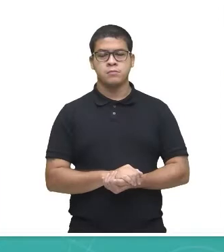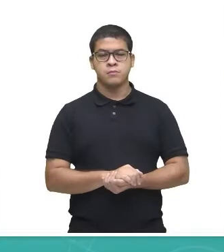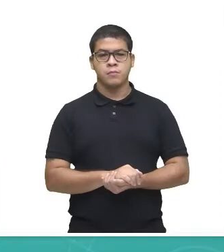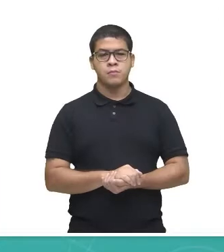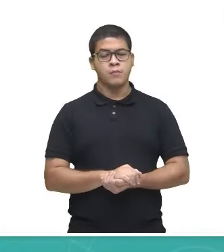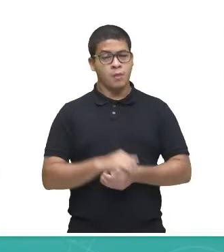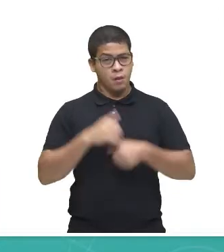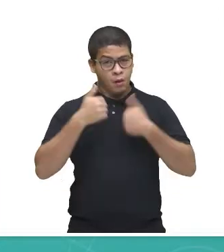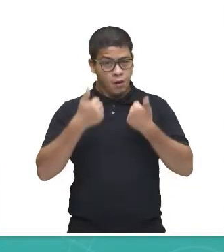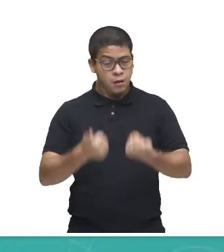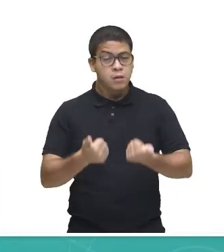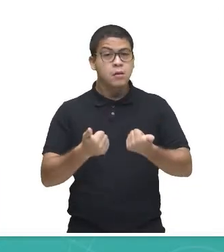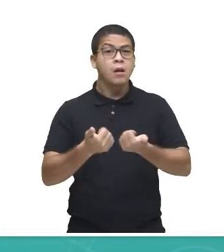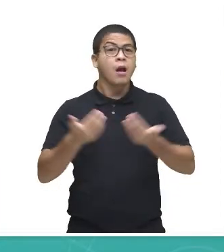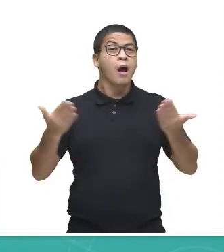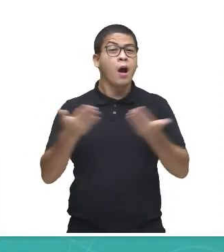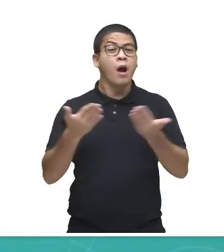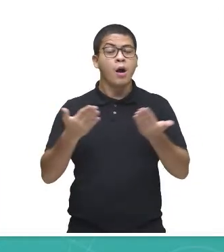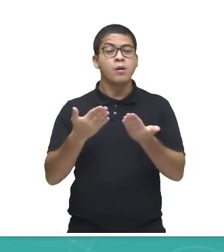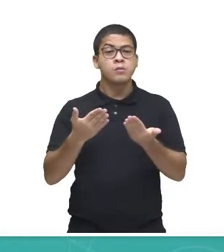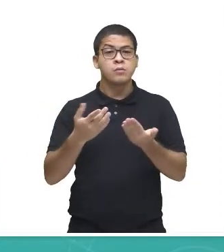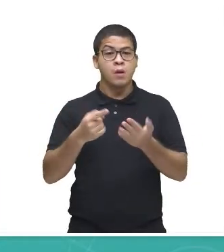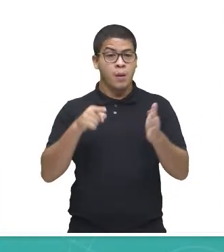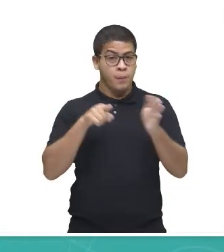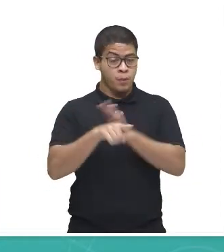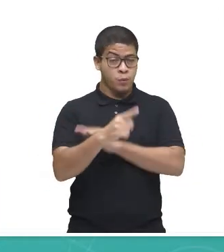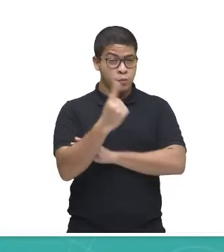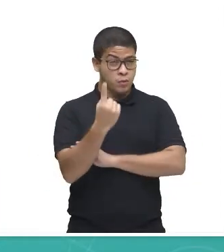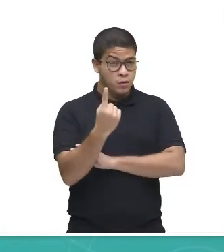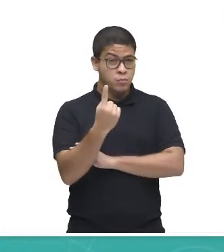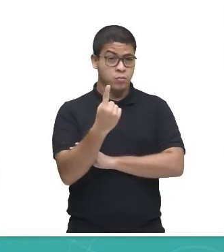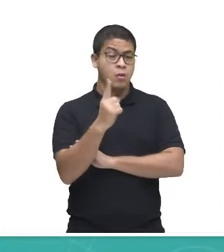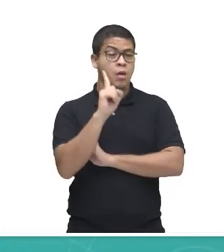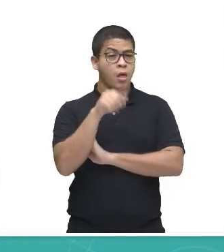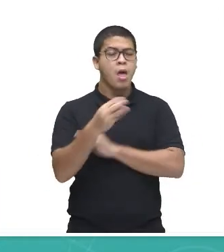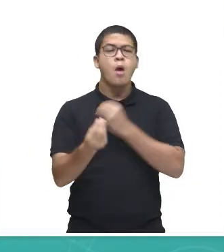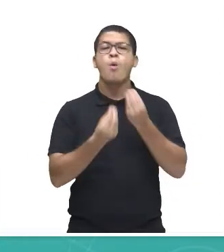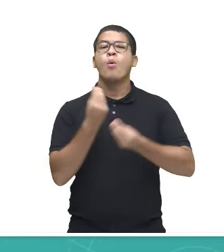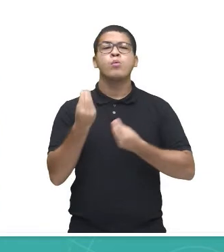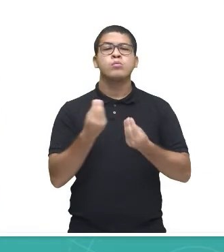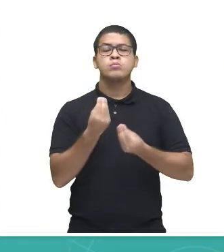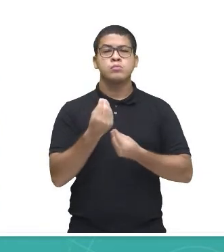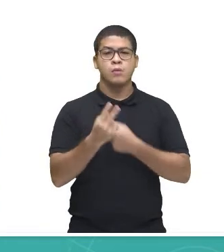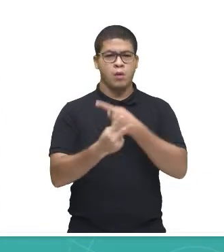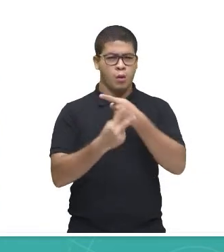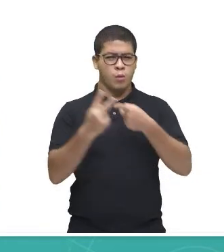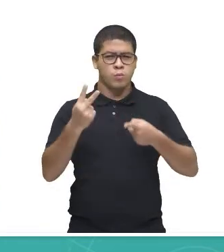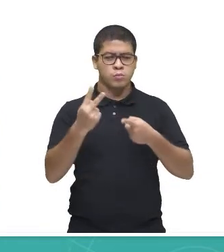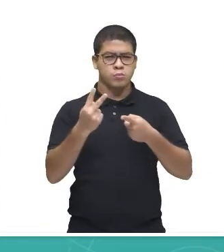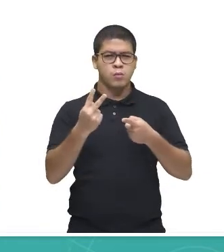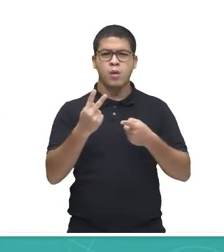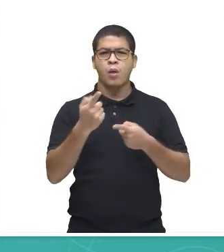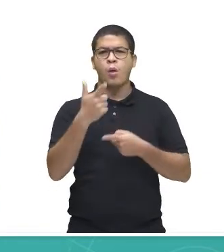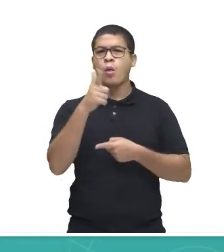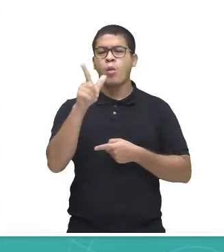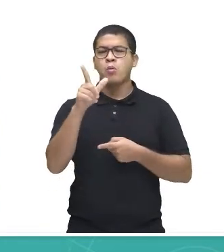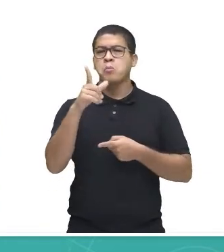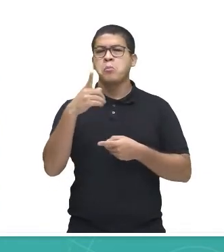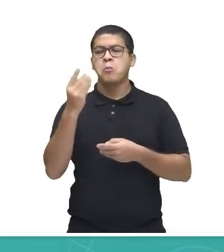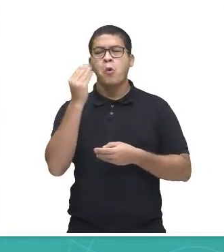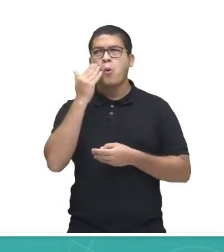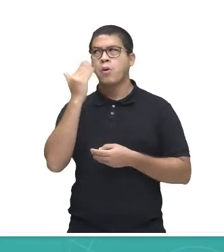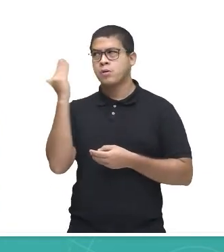Beleza, pessoal? Nossa questão de número 1 diz o seguinte: dois ângulos são colaterais internos.